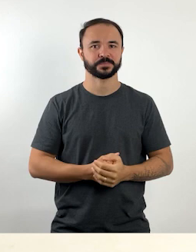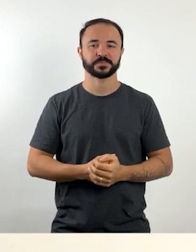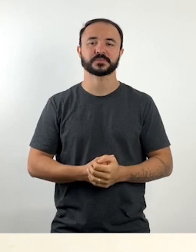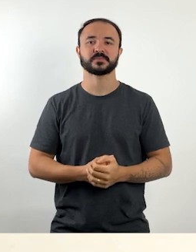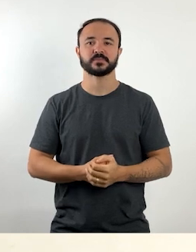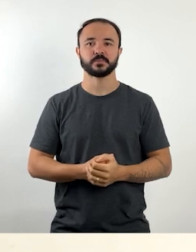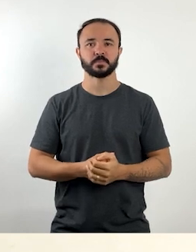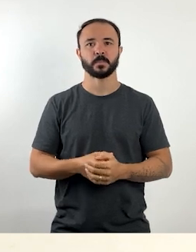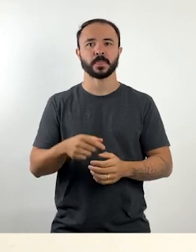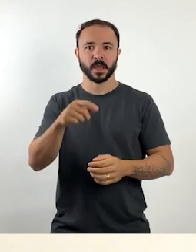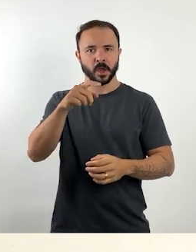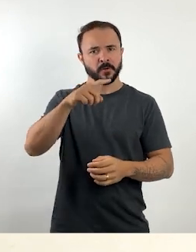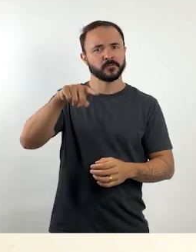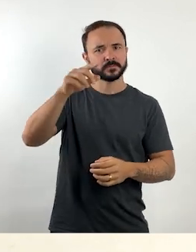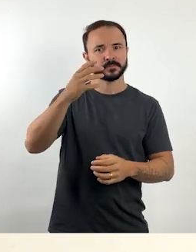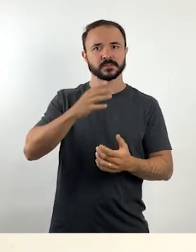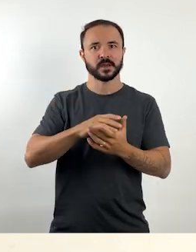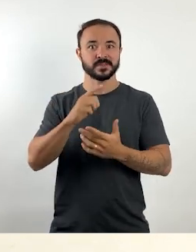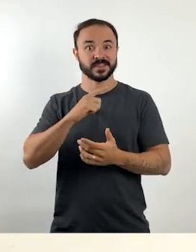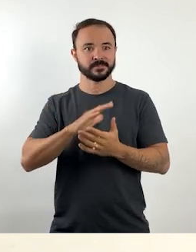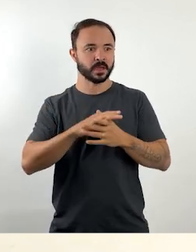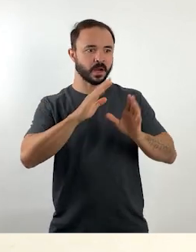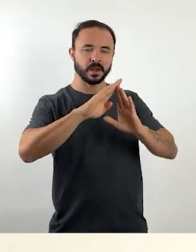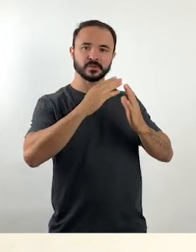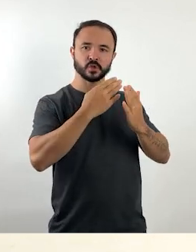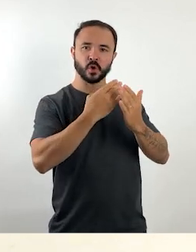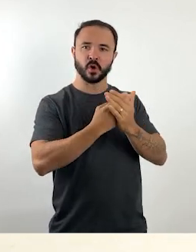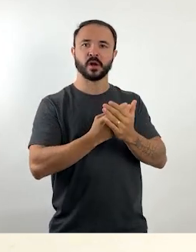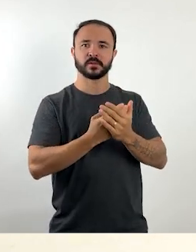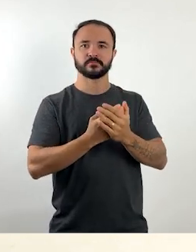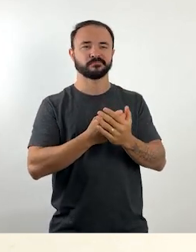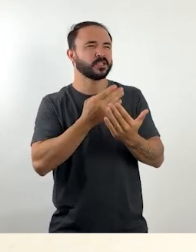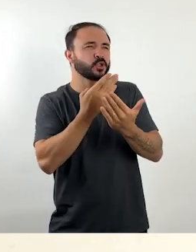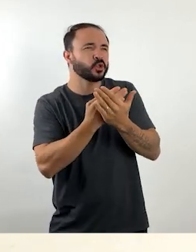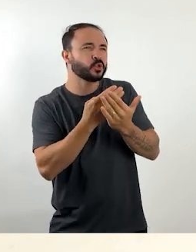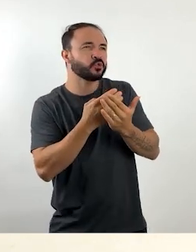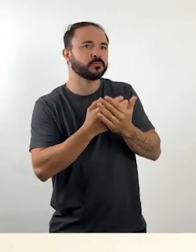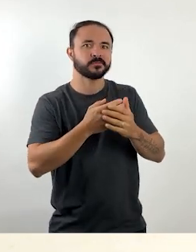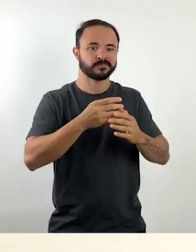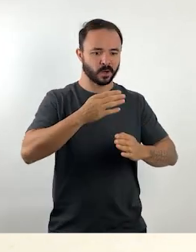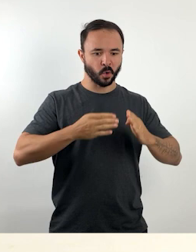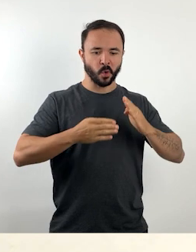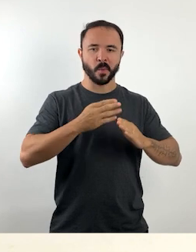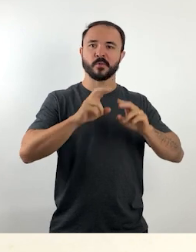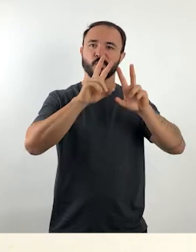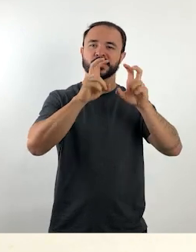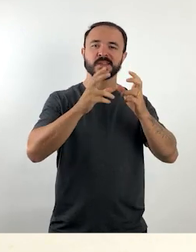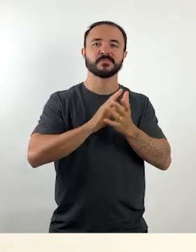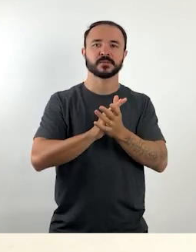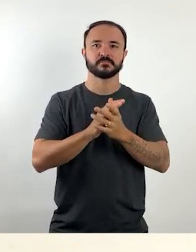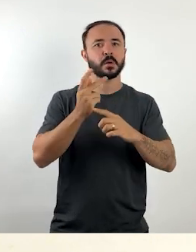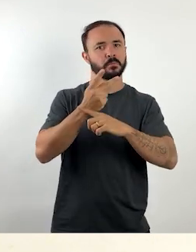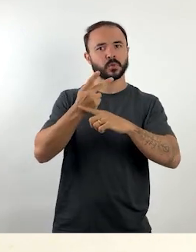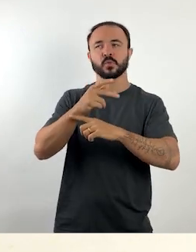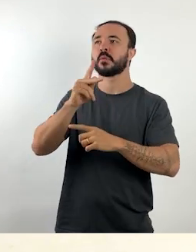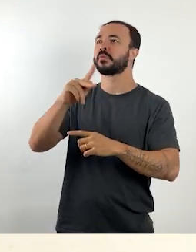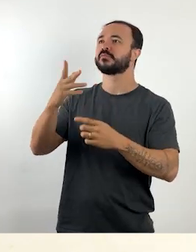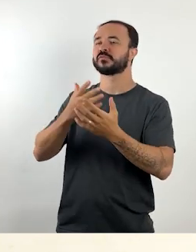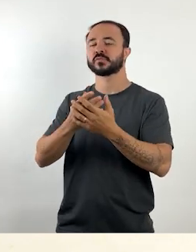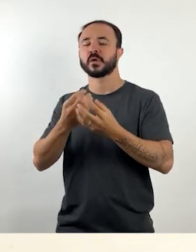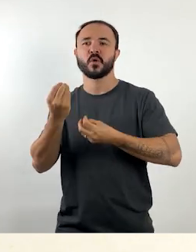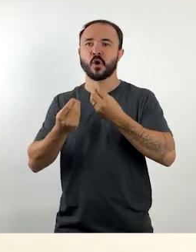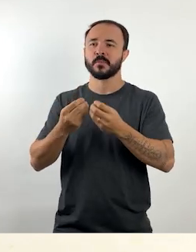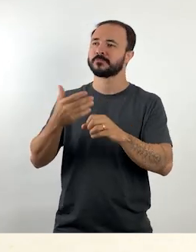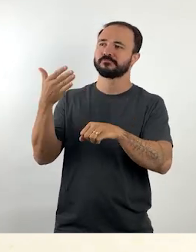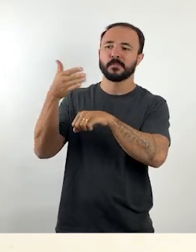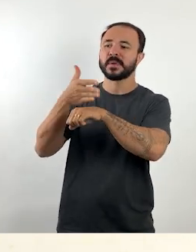Você já participou de alguma aula de robótica na sua escola? Procure o seu professor de robótica, converse com ele, peça para